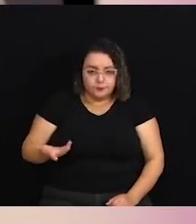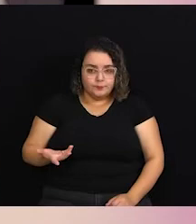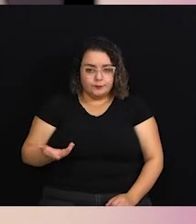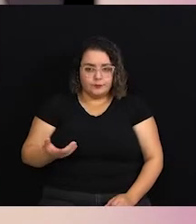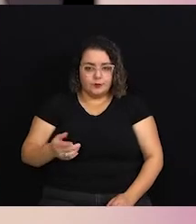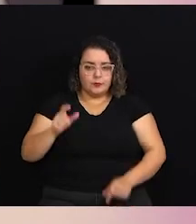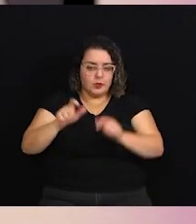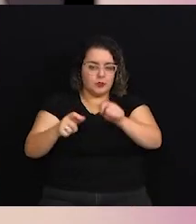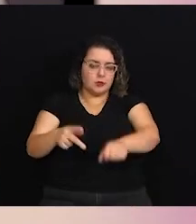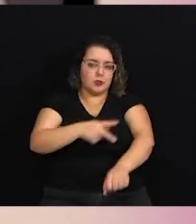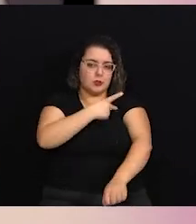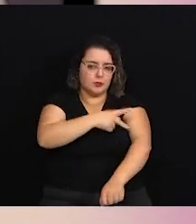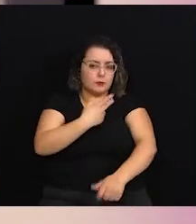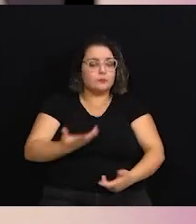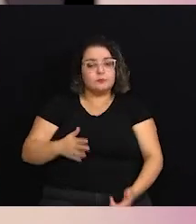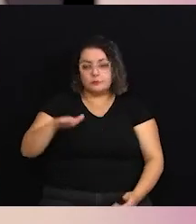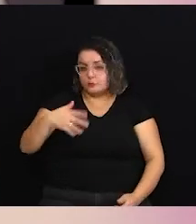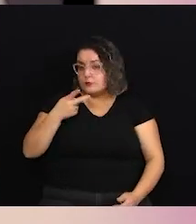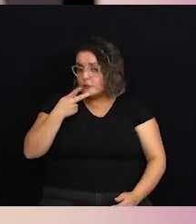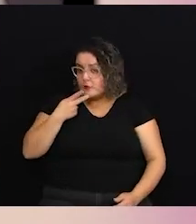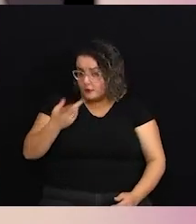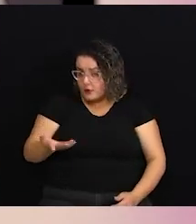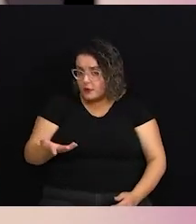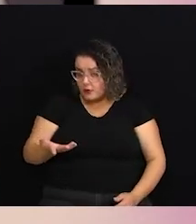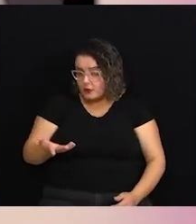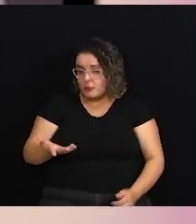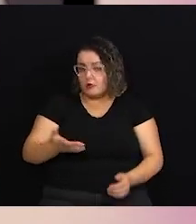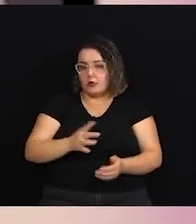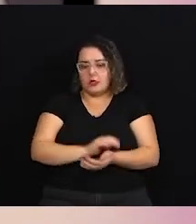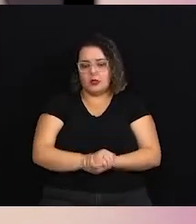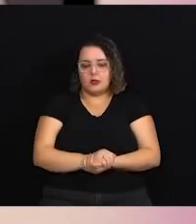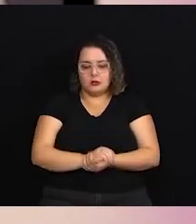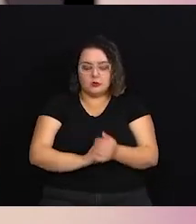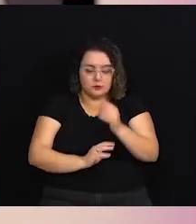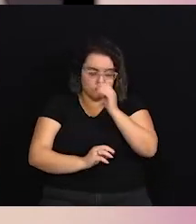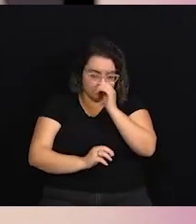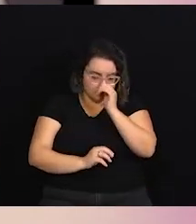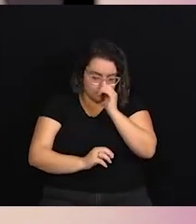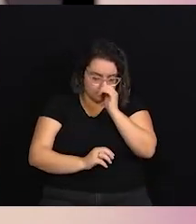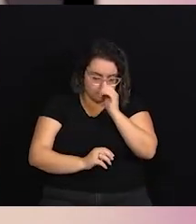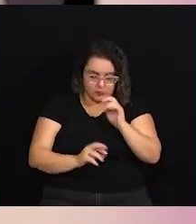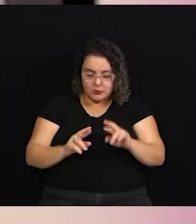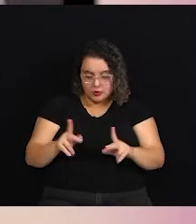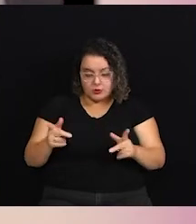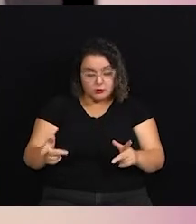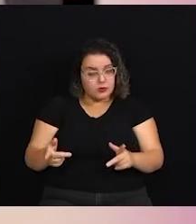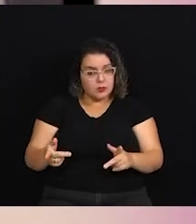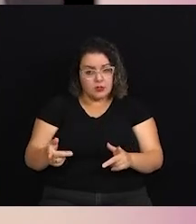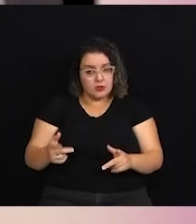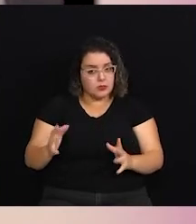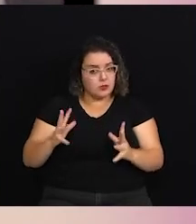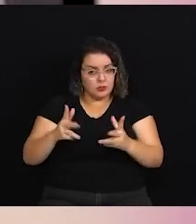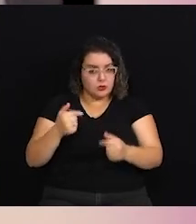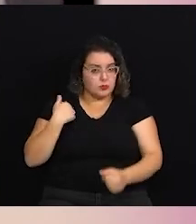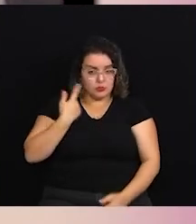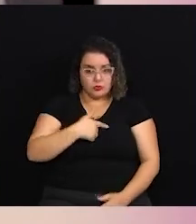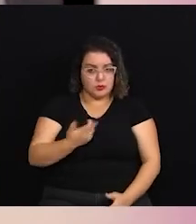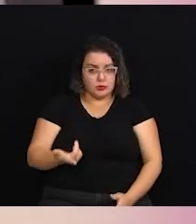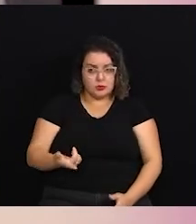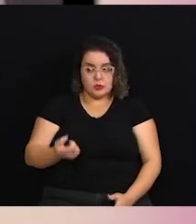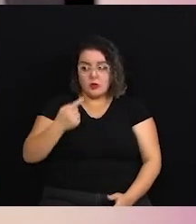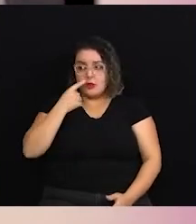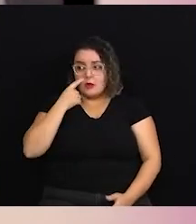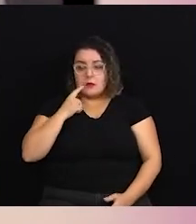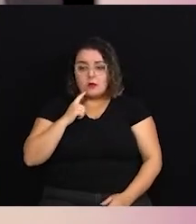e assim por diante e quando a gente fala né que há diferenças ela tá em todos nós